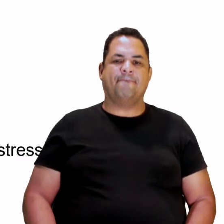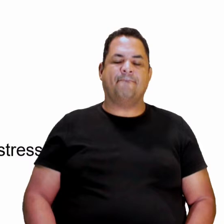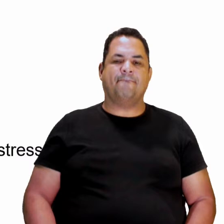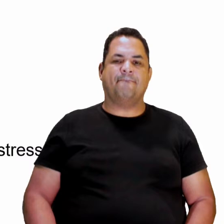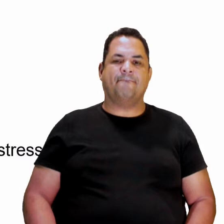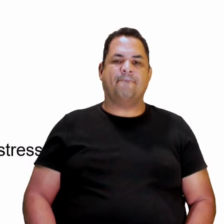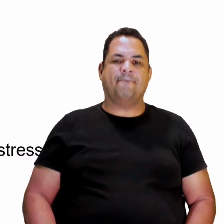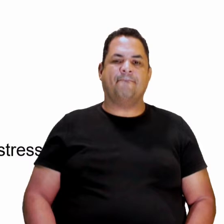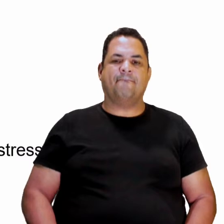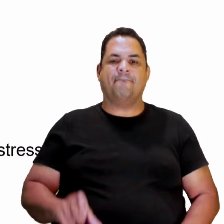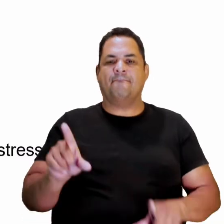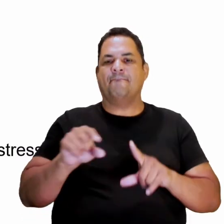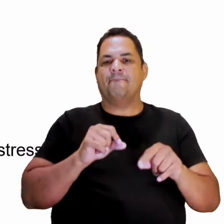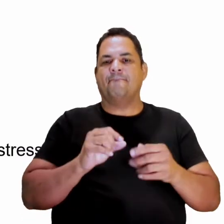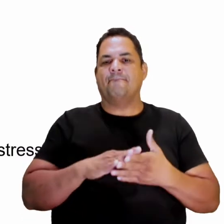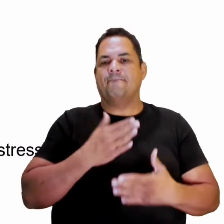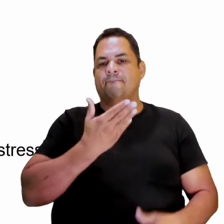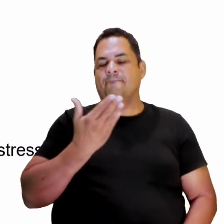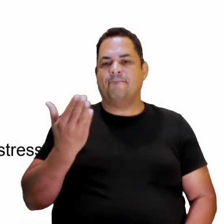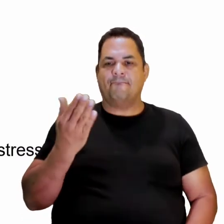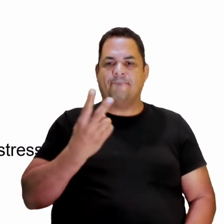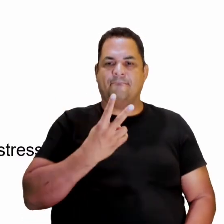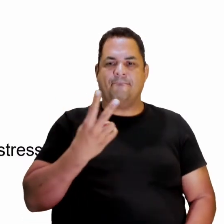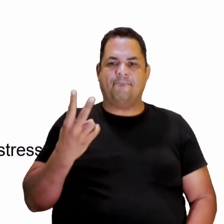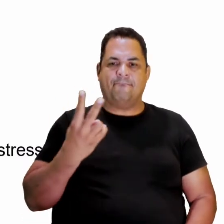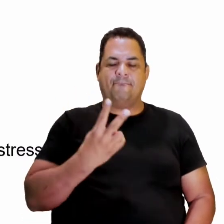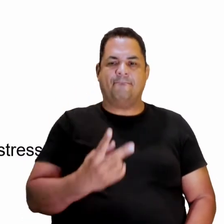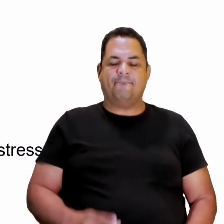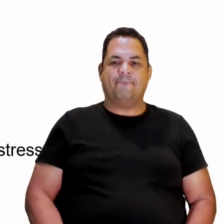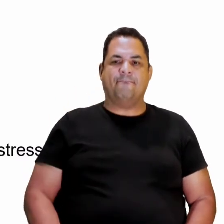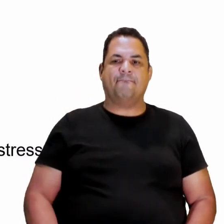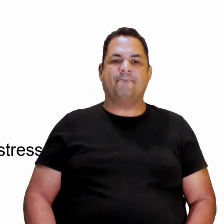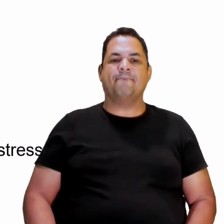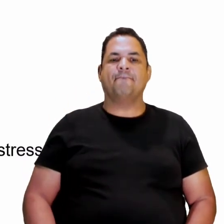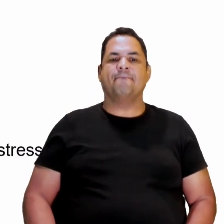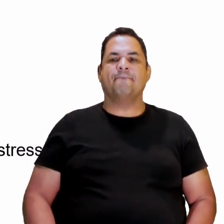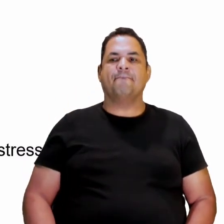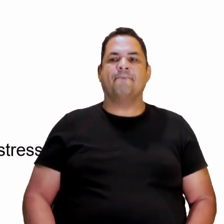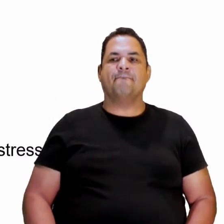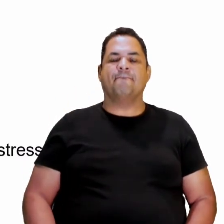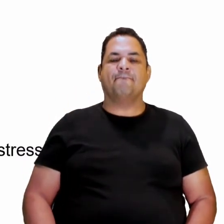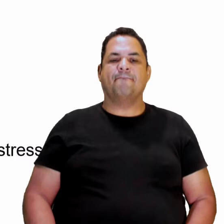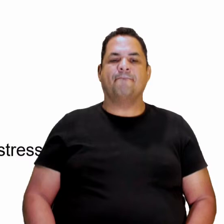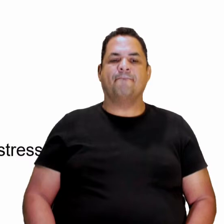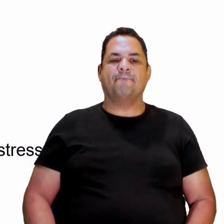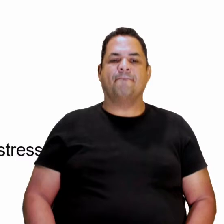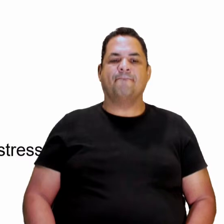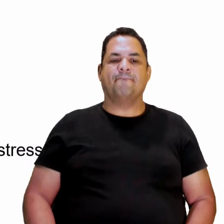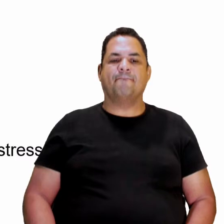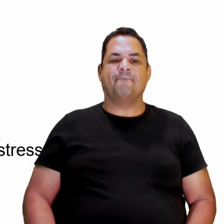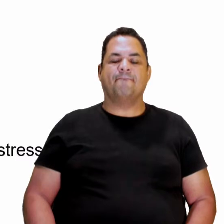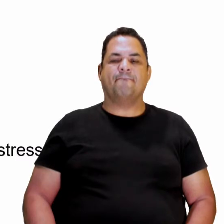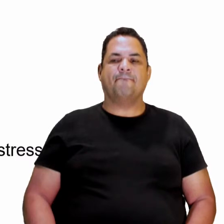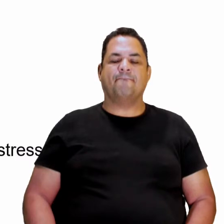você vai escolher entre doubled ou omitted before adding ing.